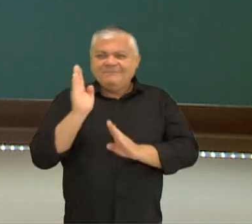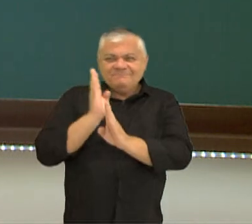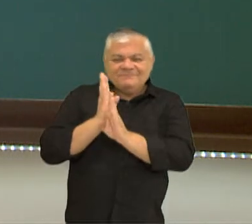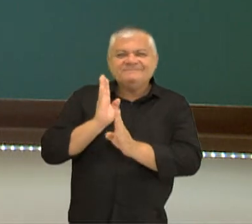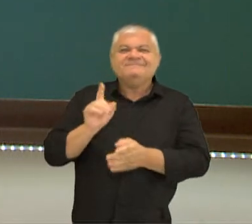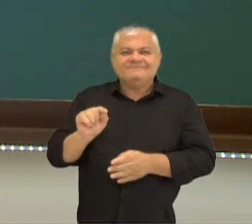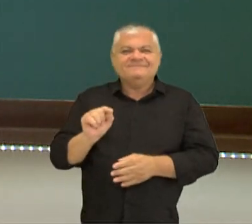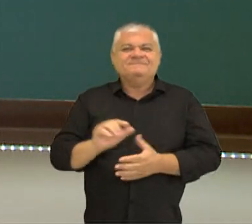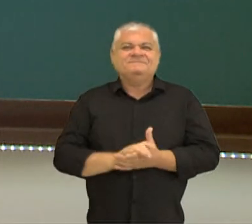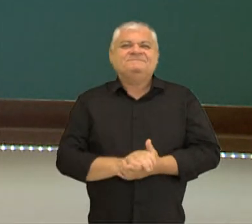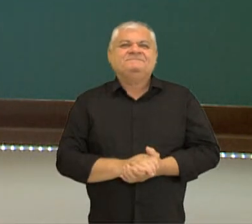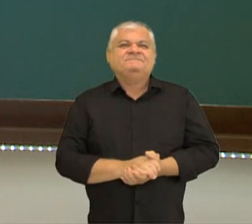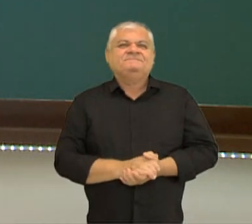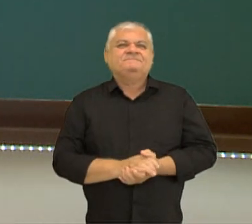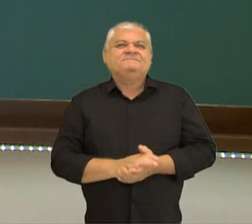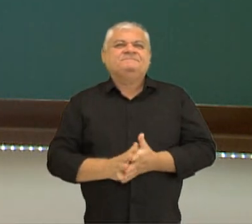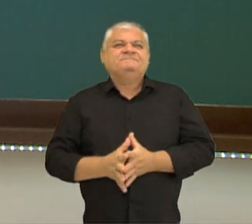bacana.